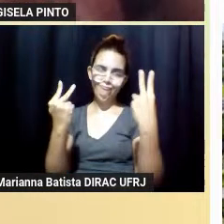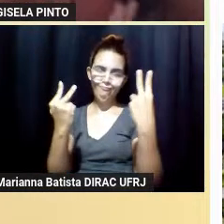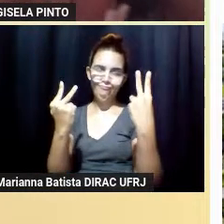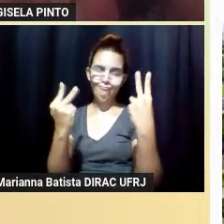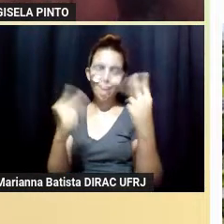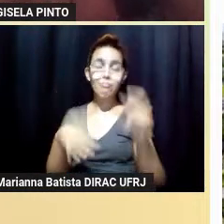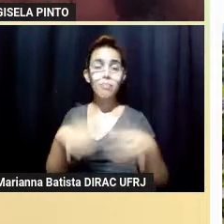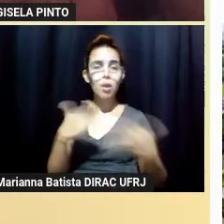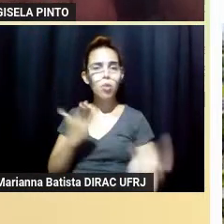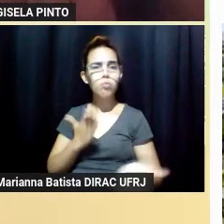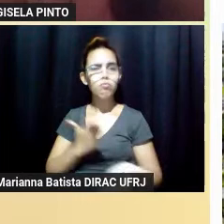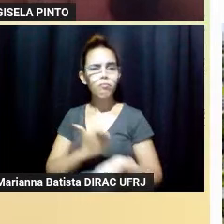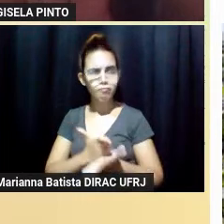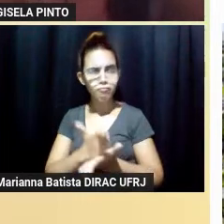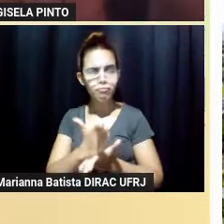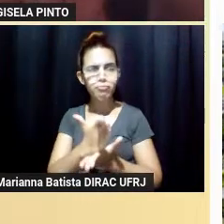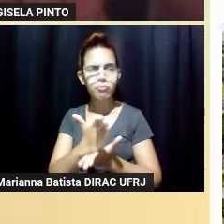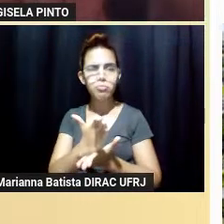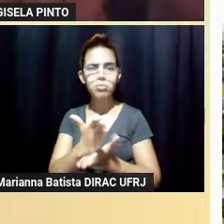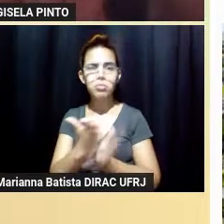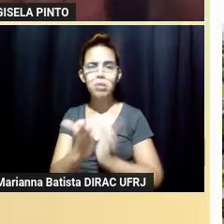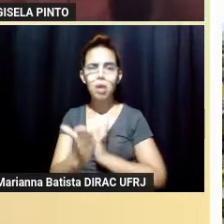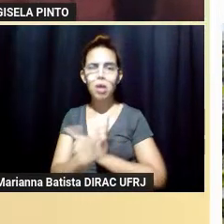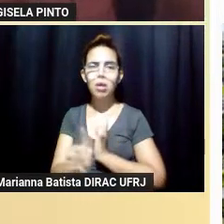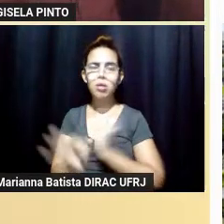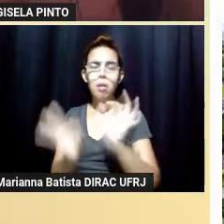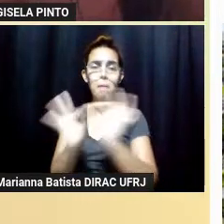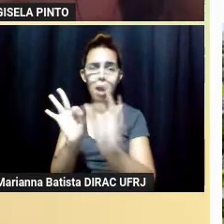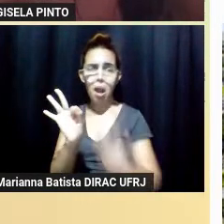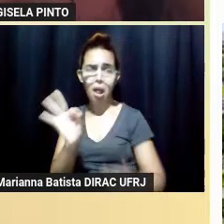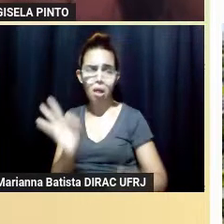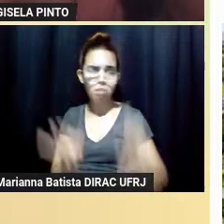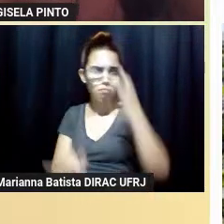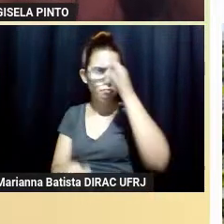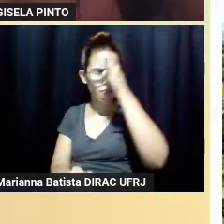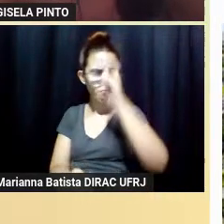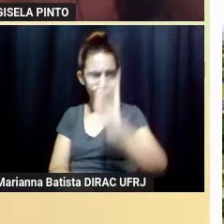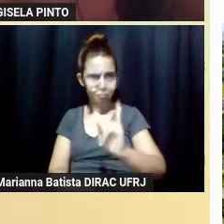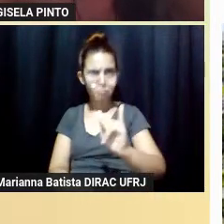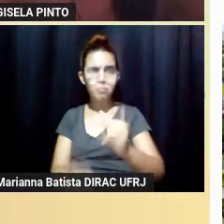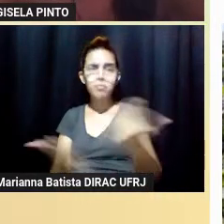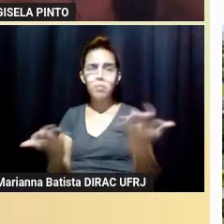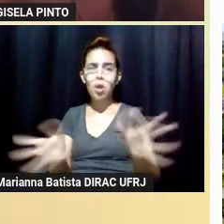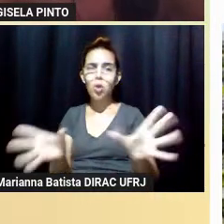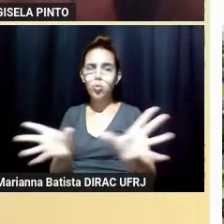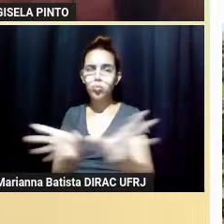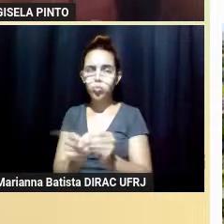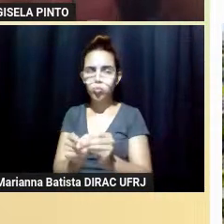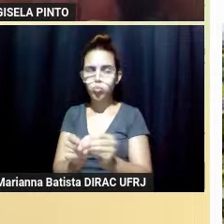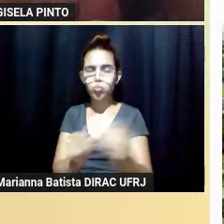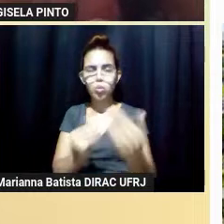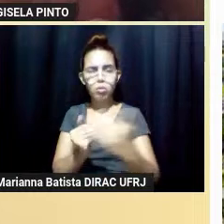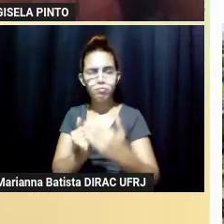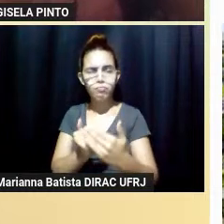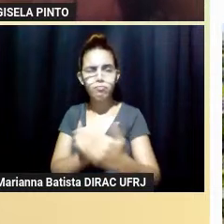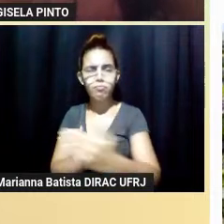percurso, justamente para não me alongar muito, em 2008 eu terminei o